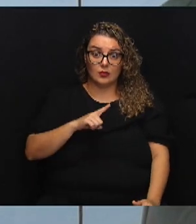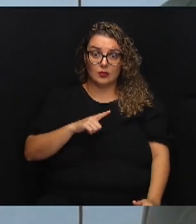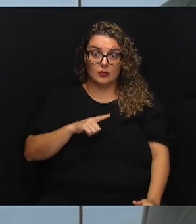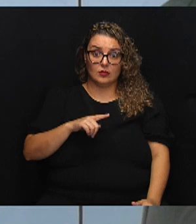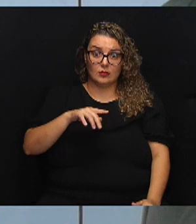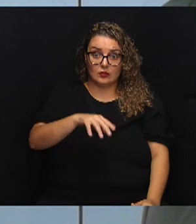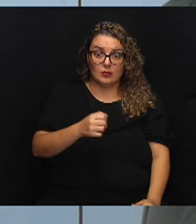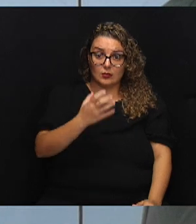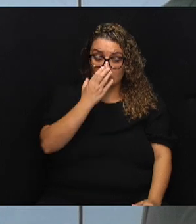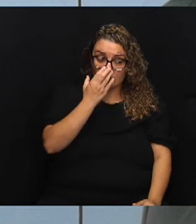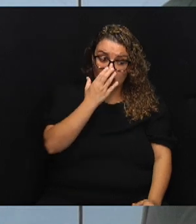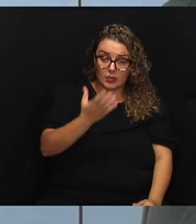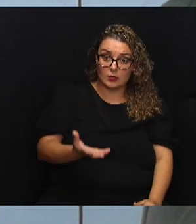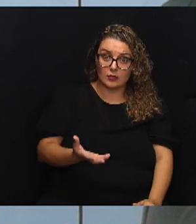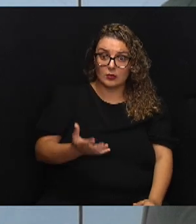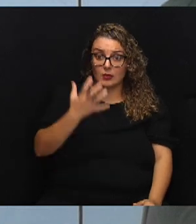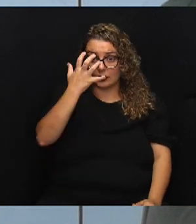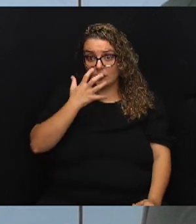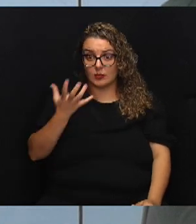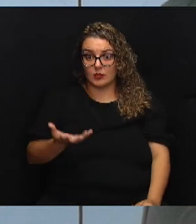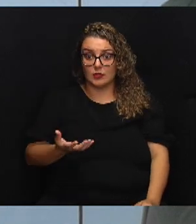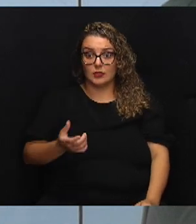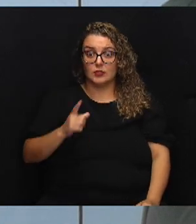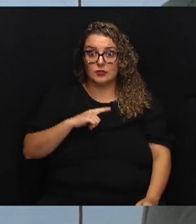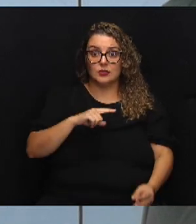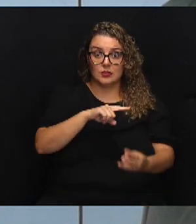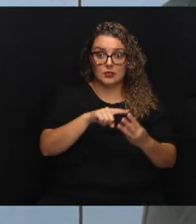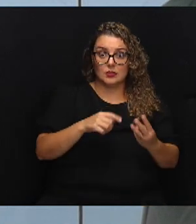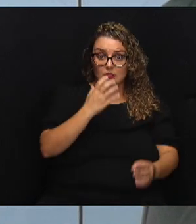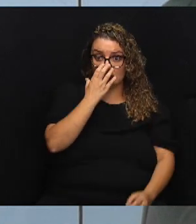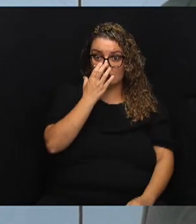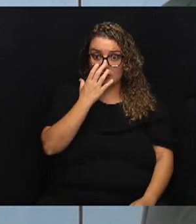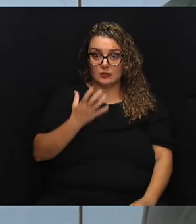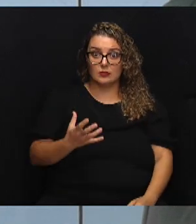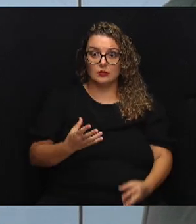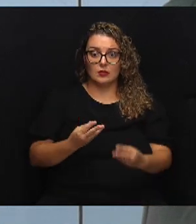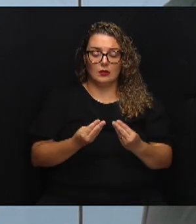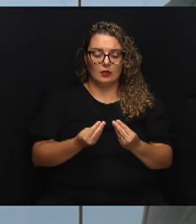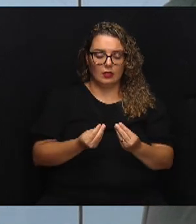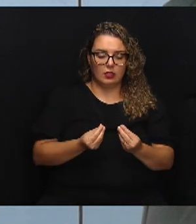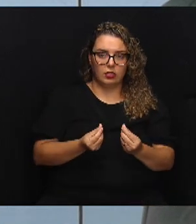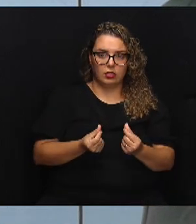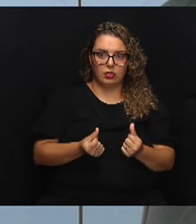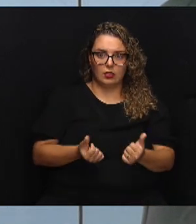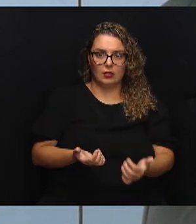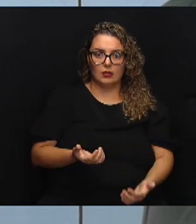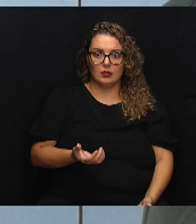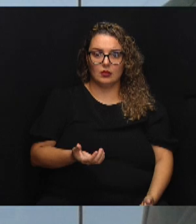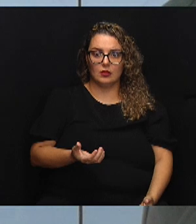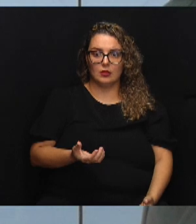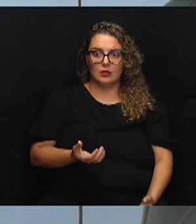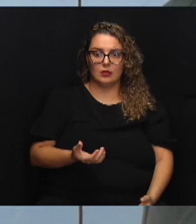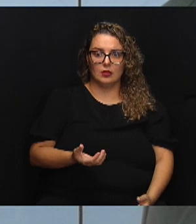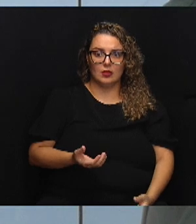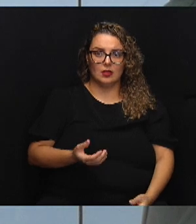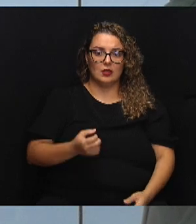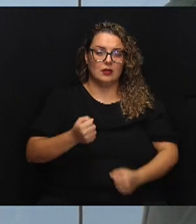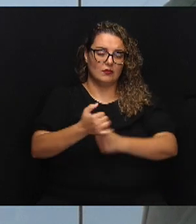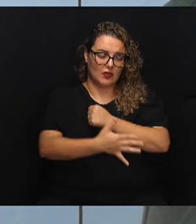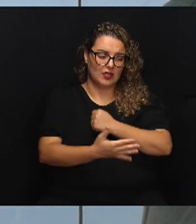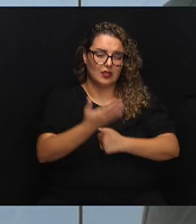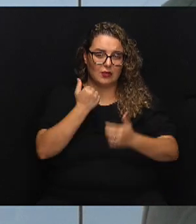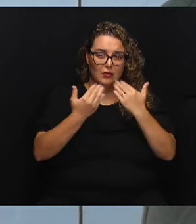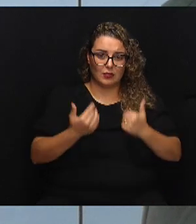cachorro, porque o cachorro é bravo, tinha 3 cachorros. Mas já estava se definhando já, ele estava se alimentando das próprias fezes dele, para você ter